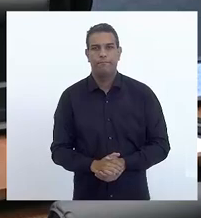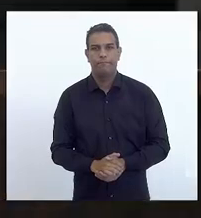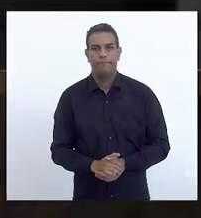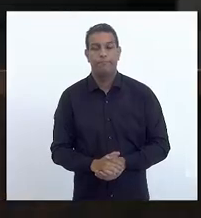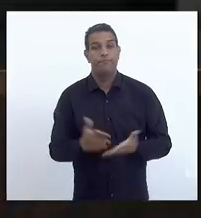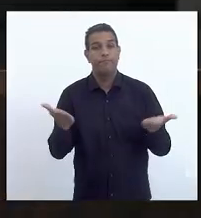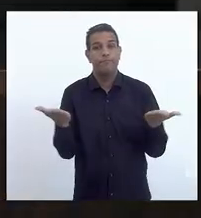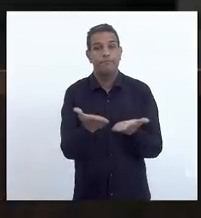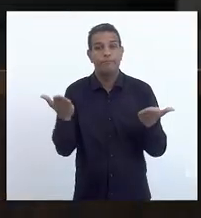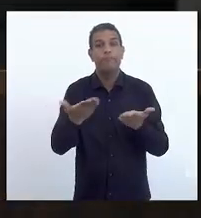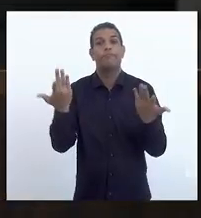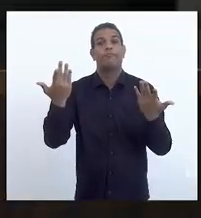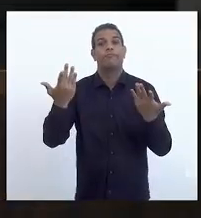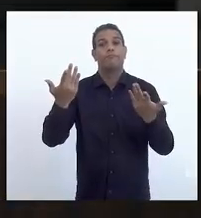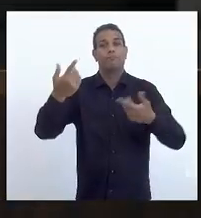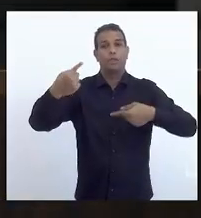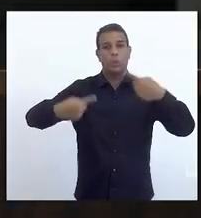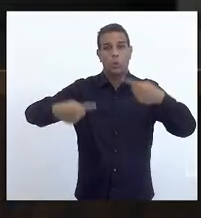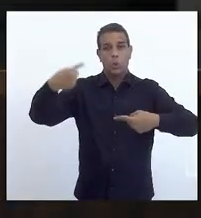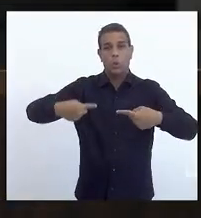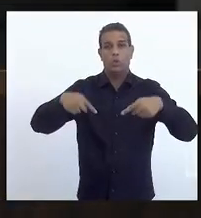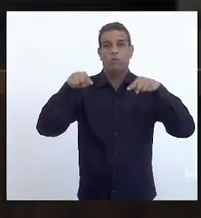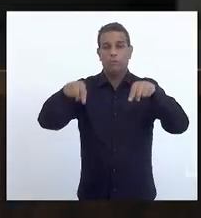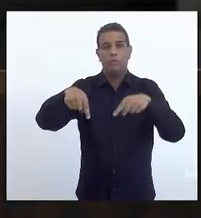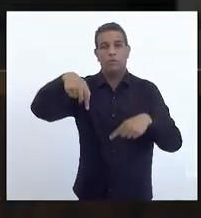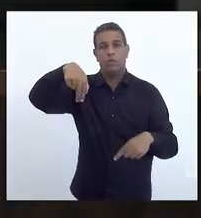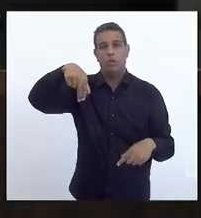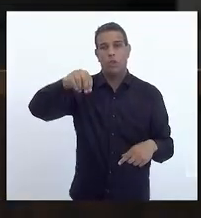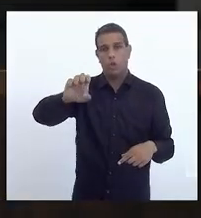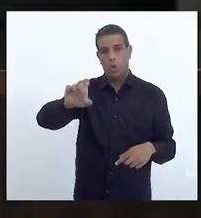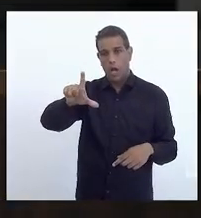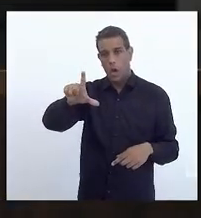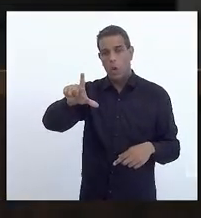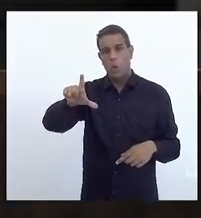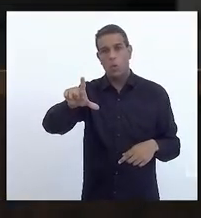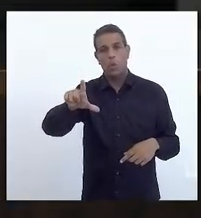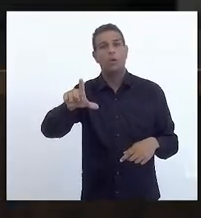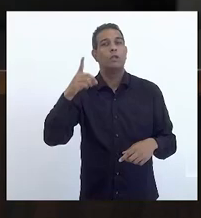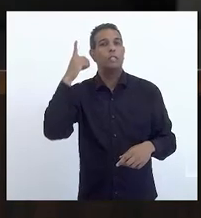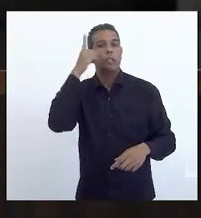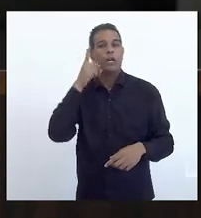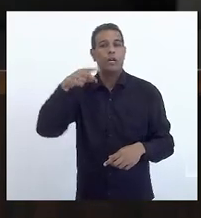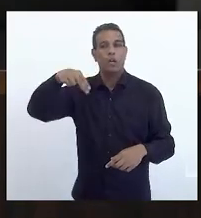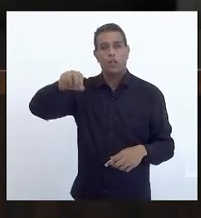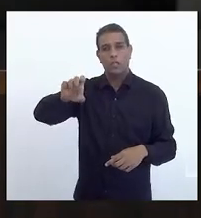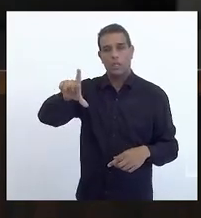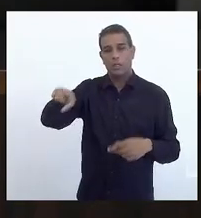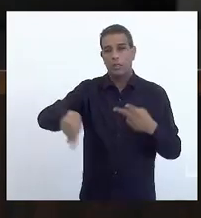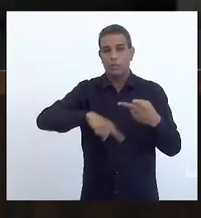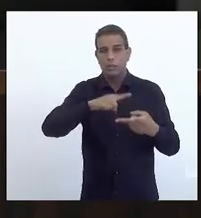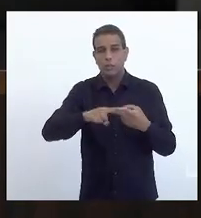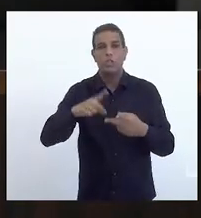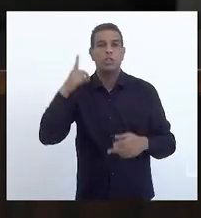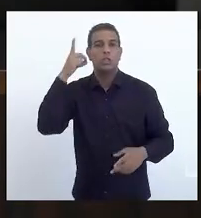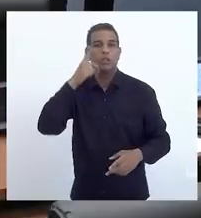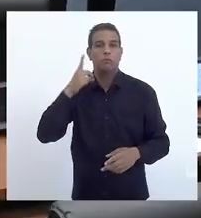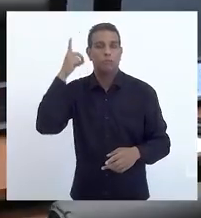Pela Comissão de Economia, deputado Noel de Carvalho. Deputado Noel de Carvalho. Deputado Valdec